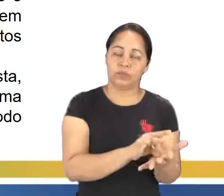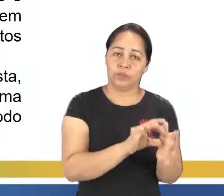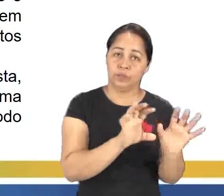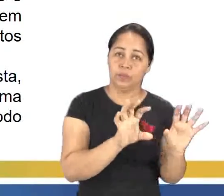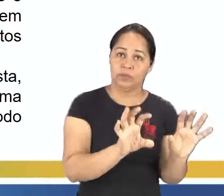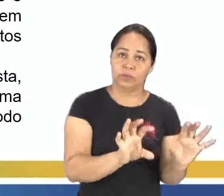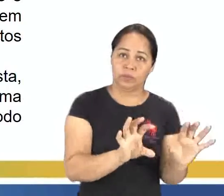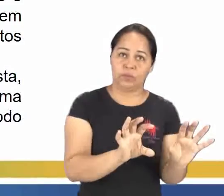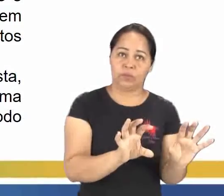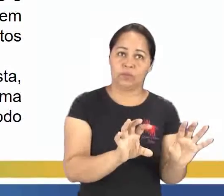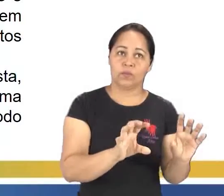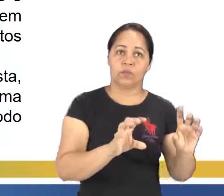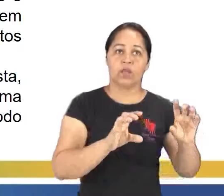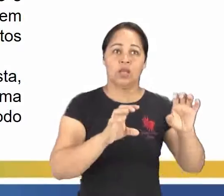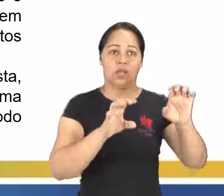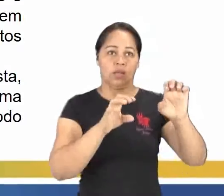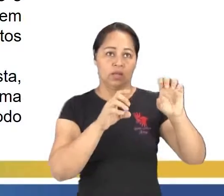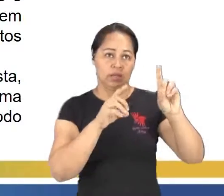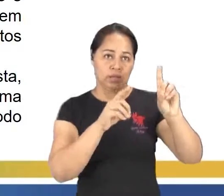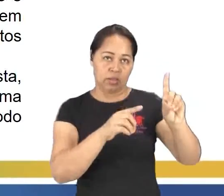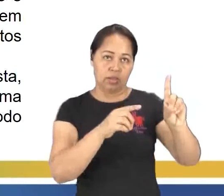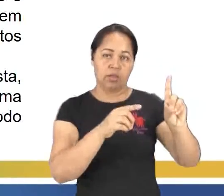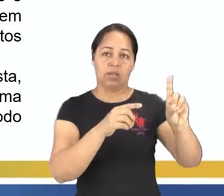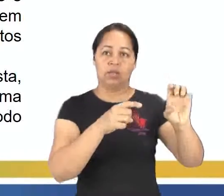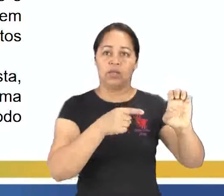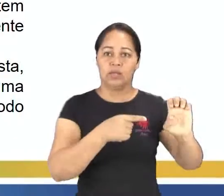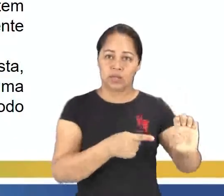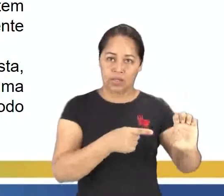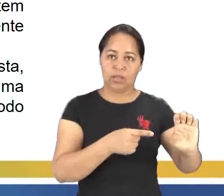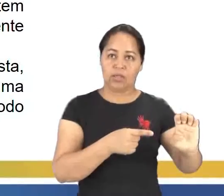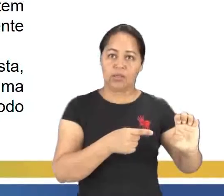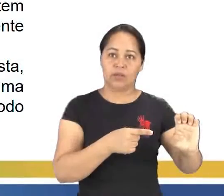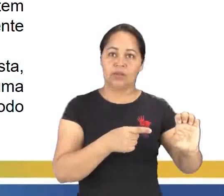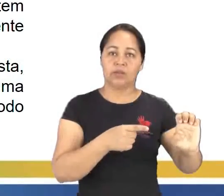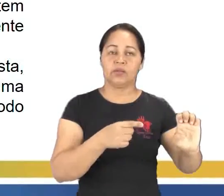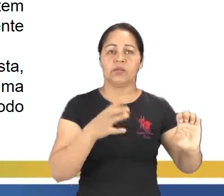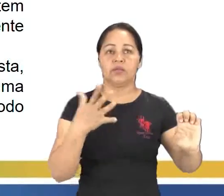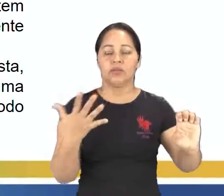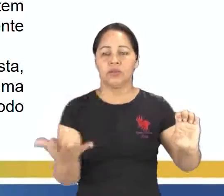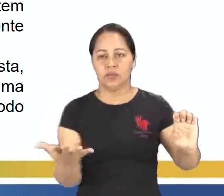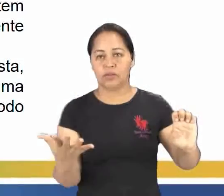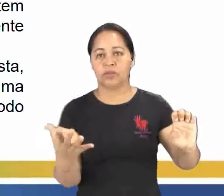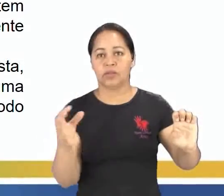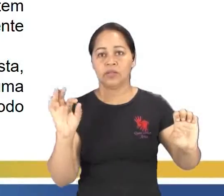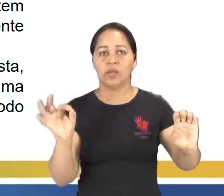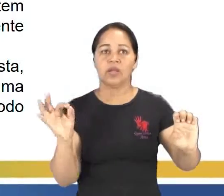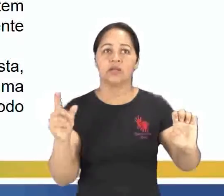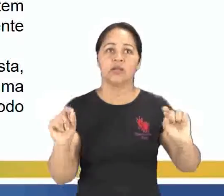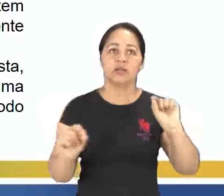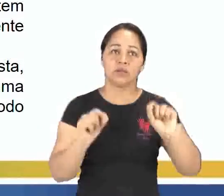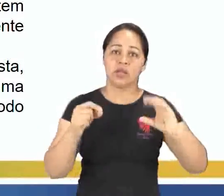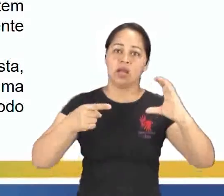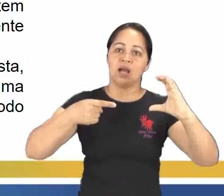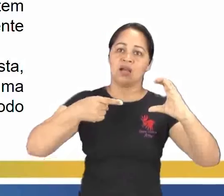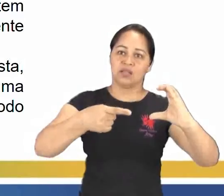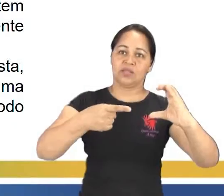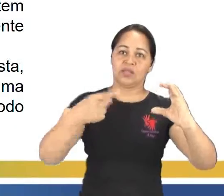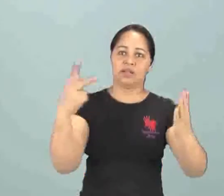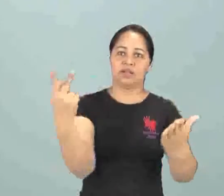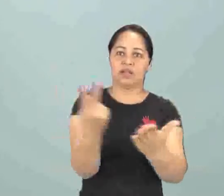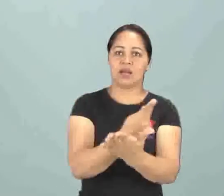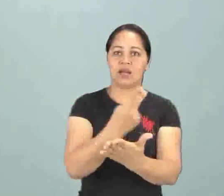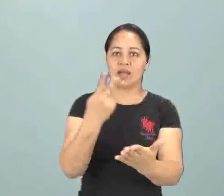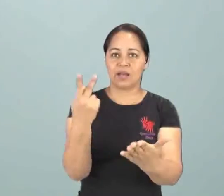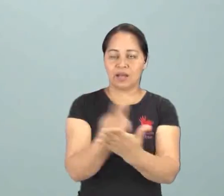Então, letra D e letra E está correta. O que nos sobrou? Letra C. Essa é a incorreta. Vocês,